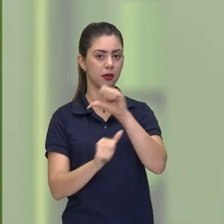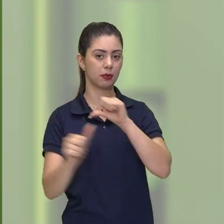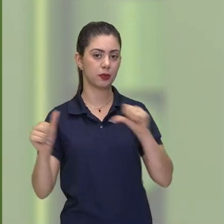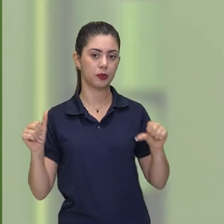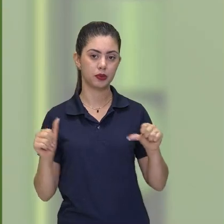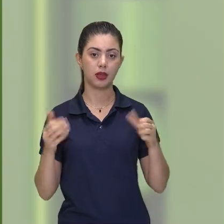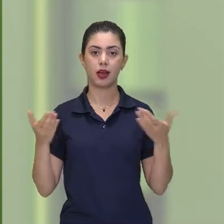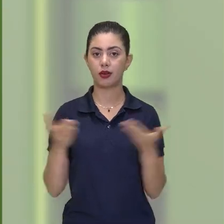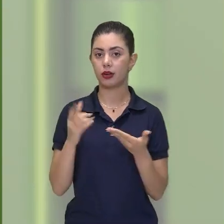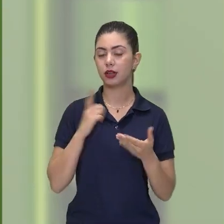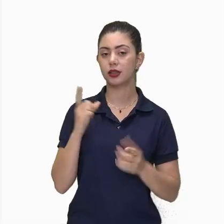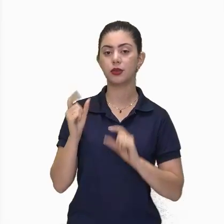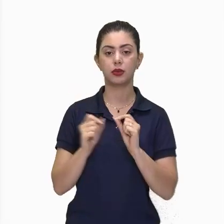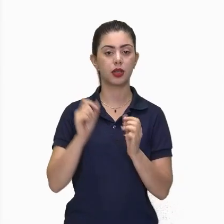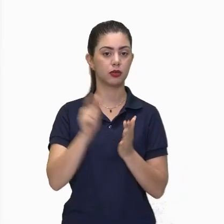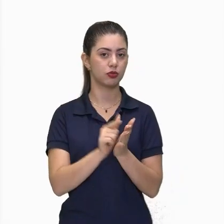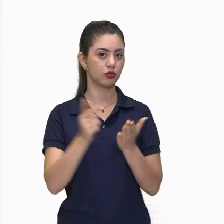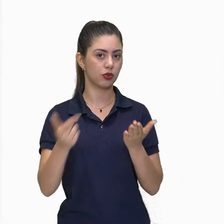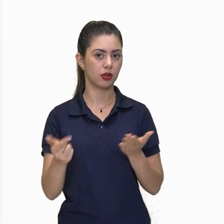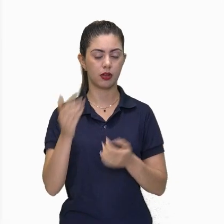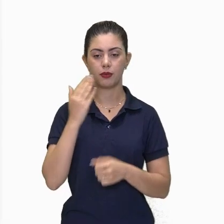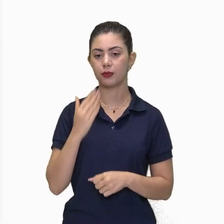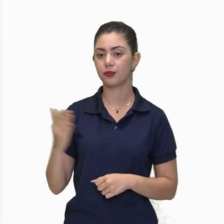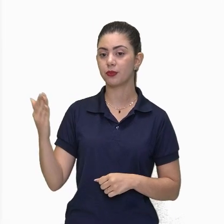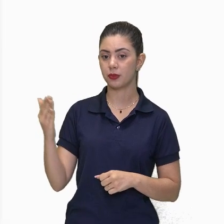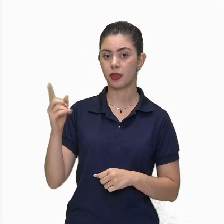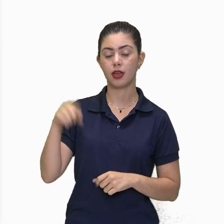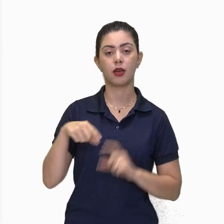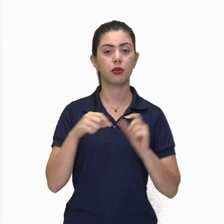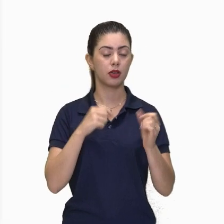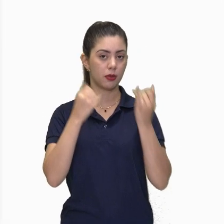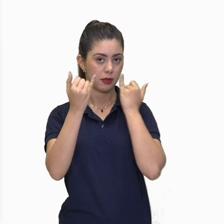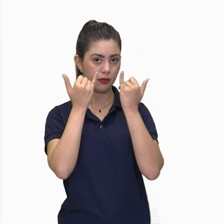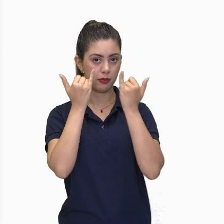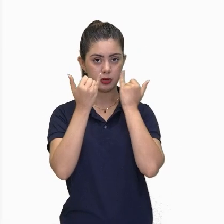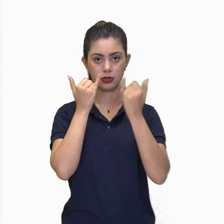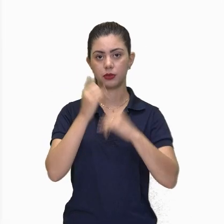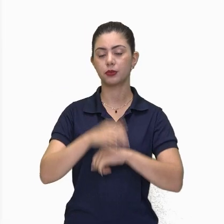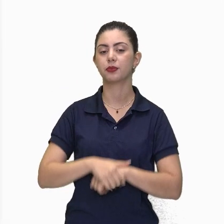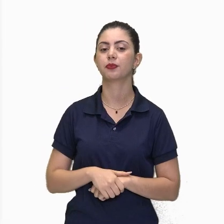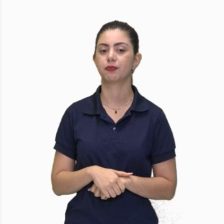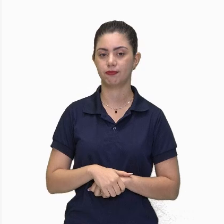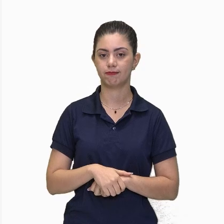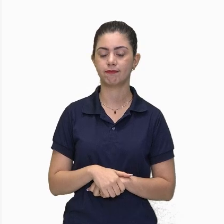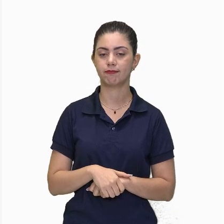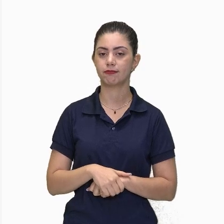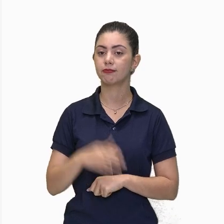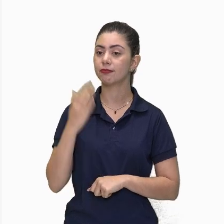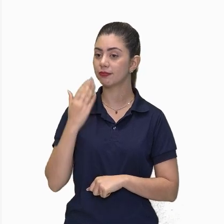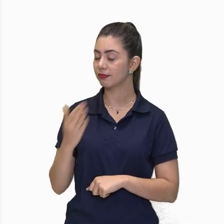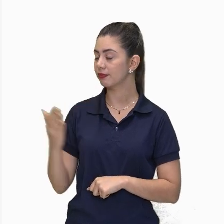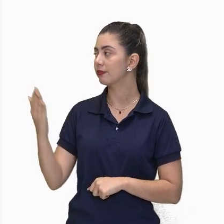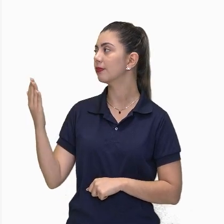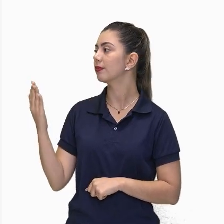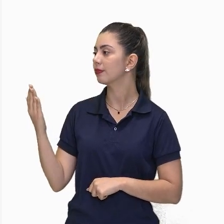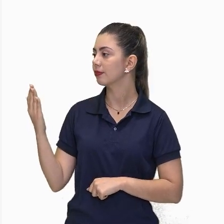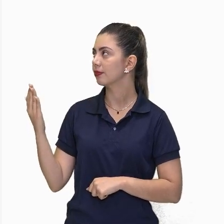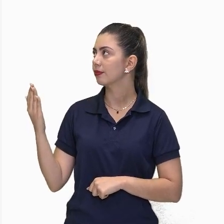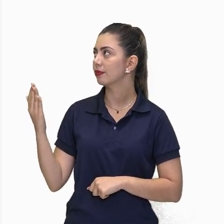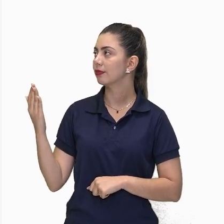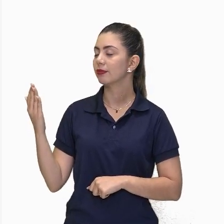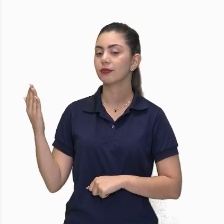aí uma matéria. Olha só, essa matéria, né, que a gente consegue observar ali o seu